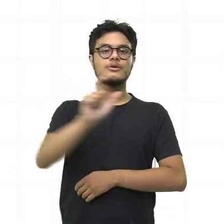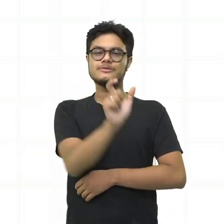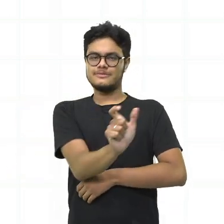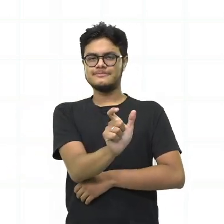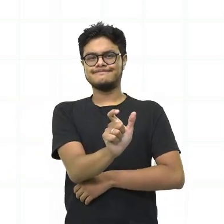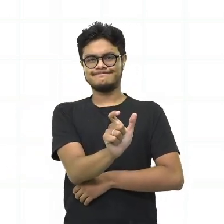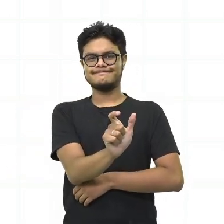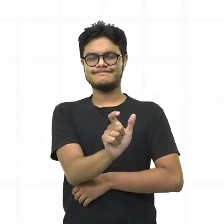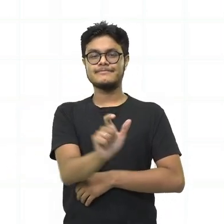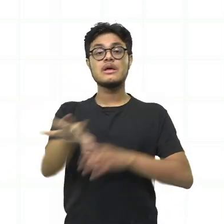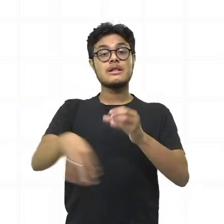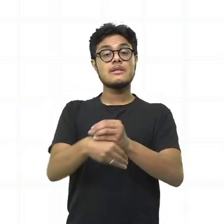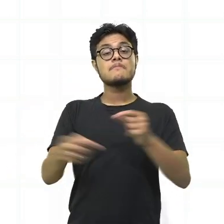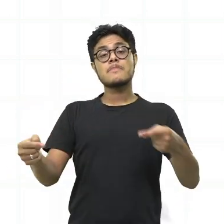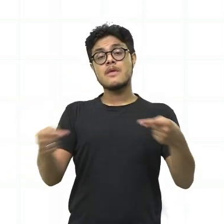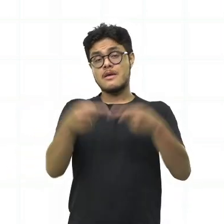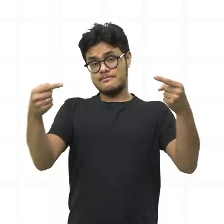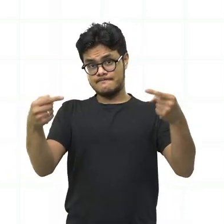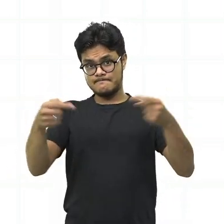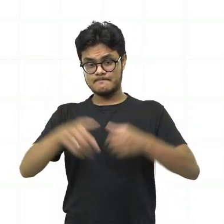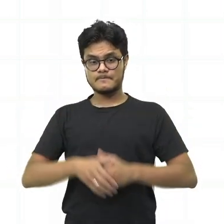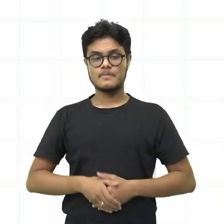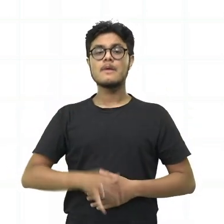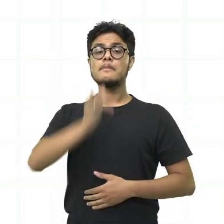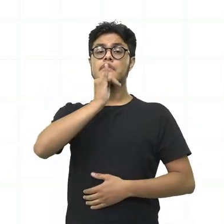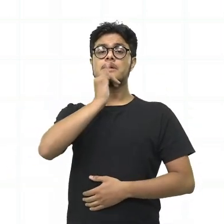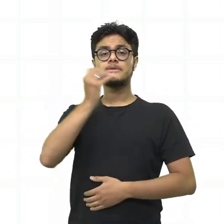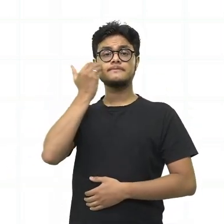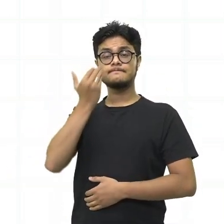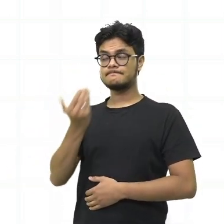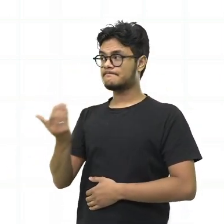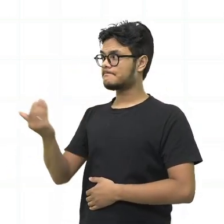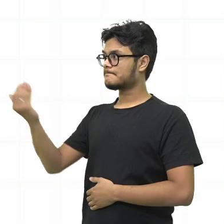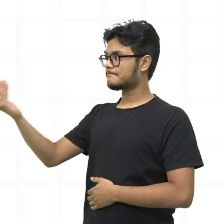exemplo, casa, o exemplo que nós temos aqui,